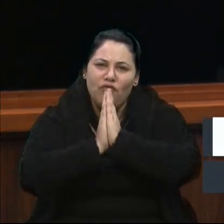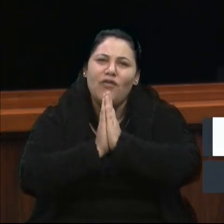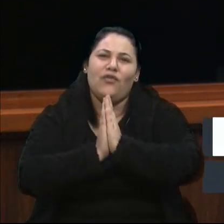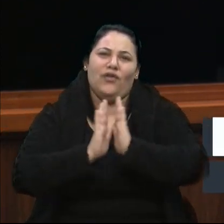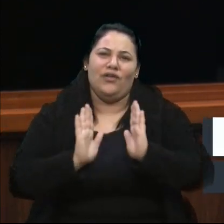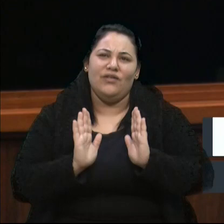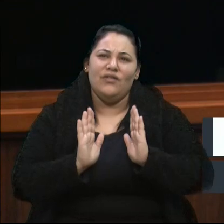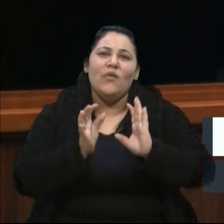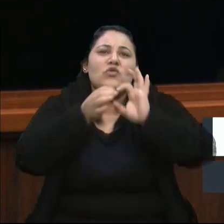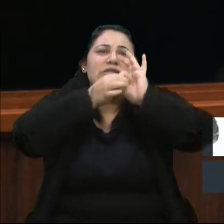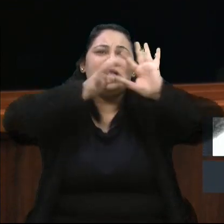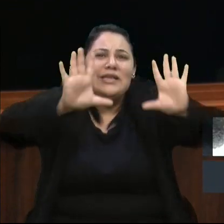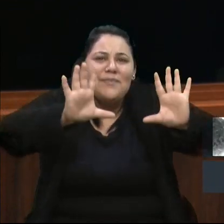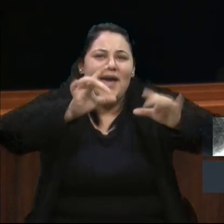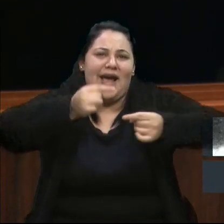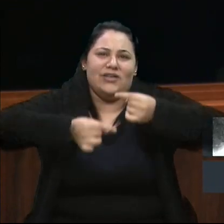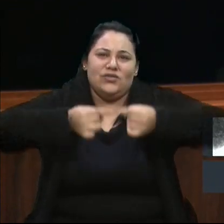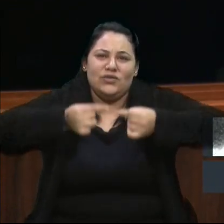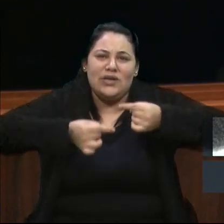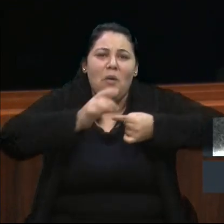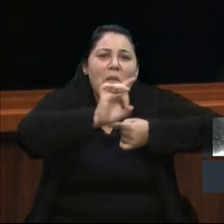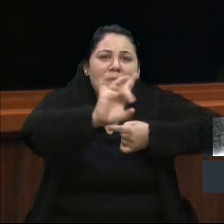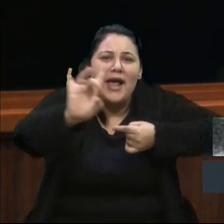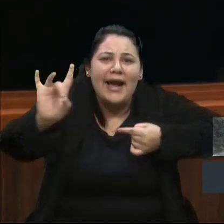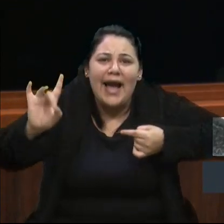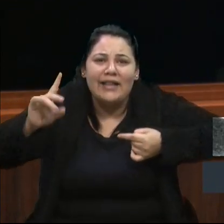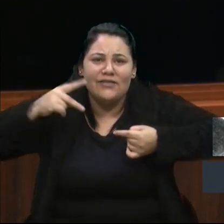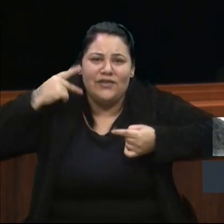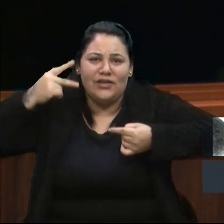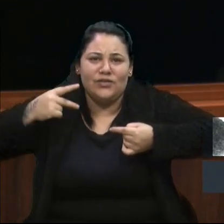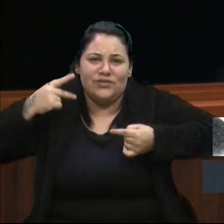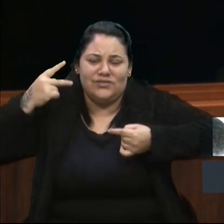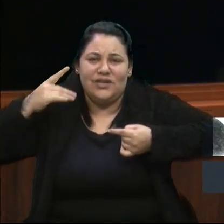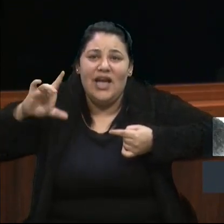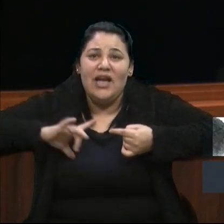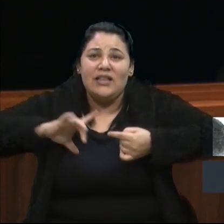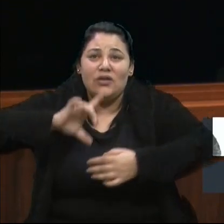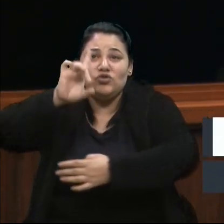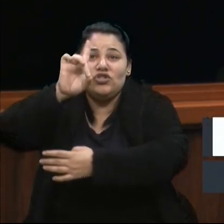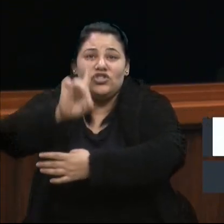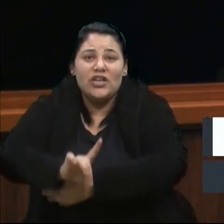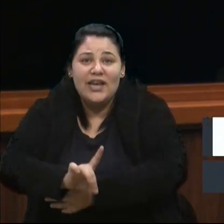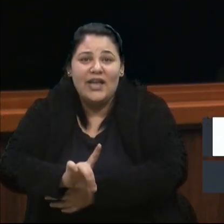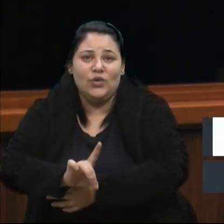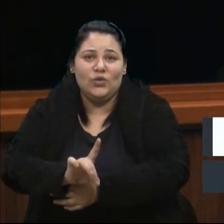que o debate seja feito. A legalidade,